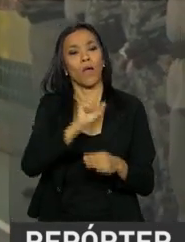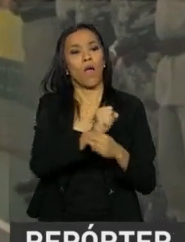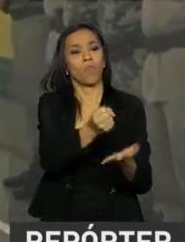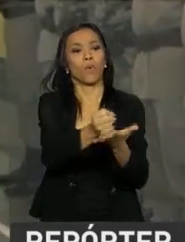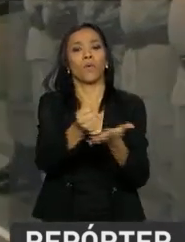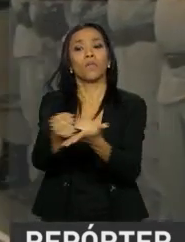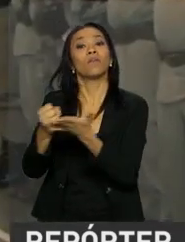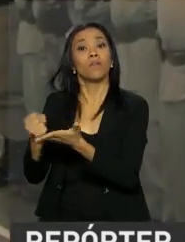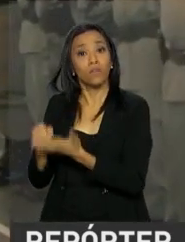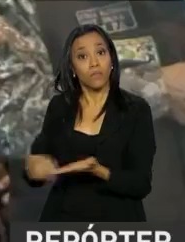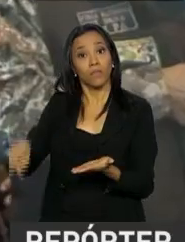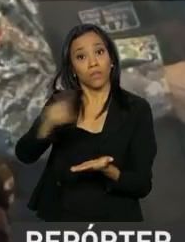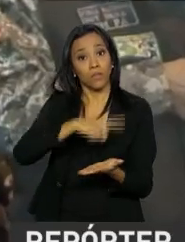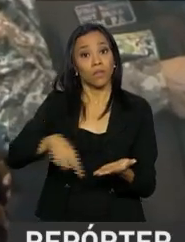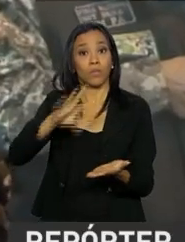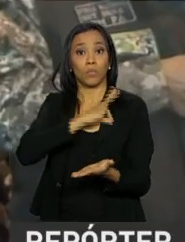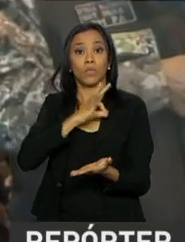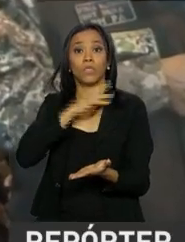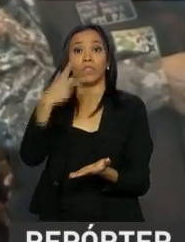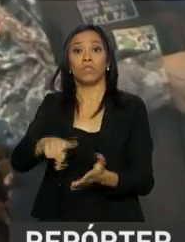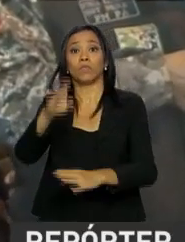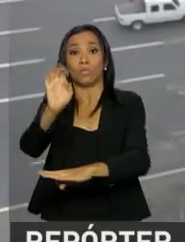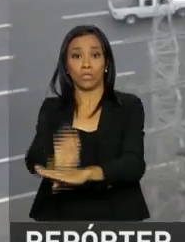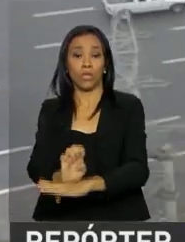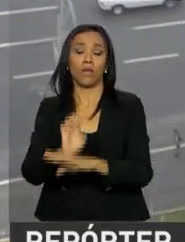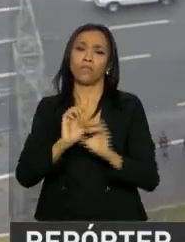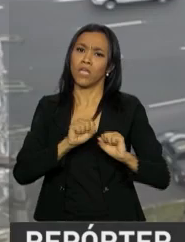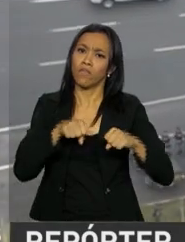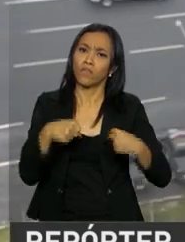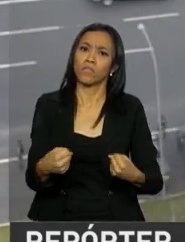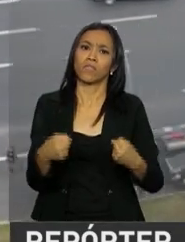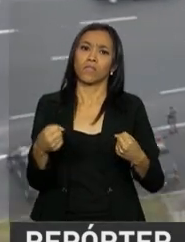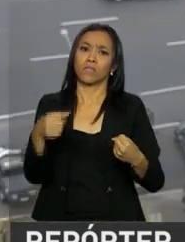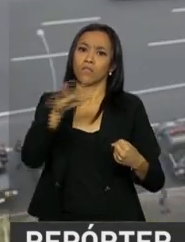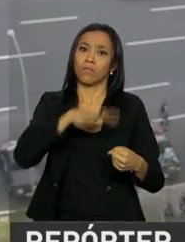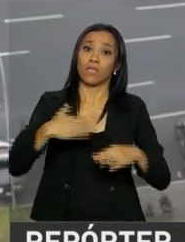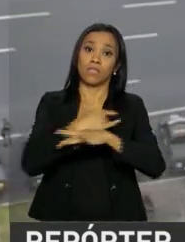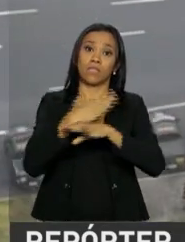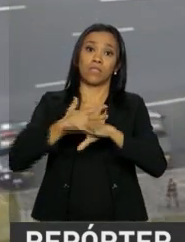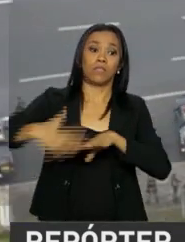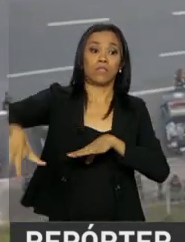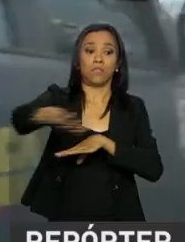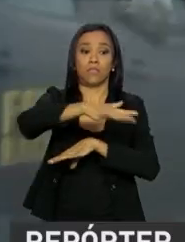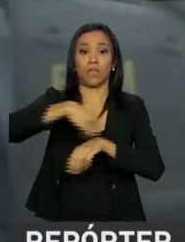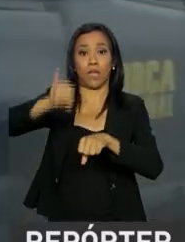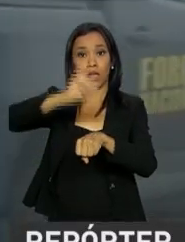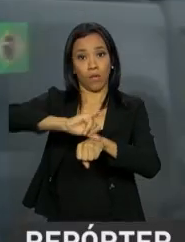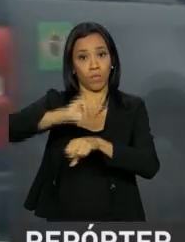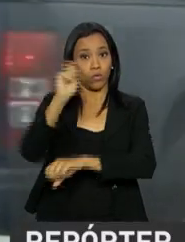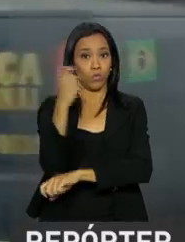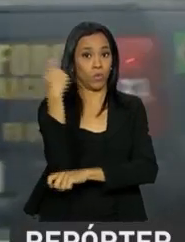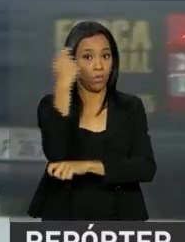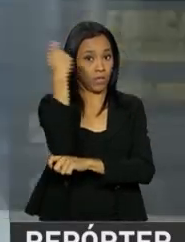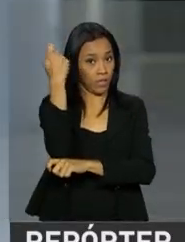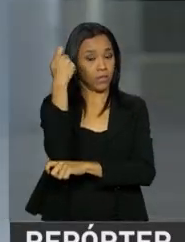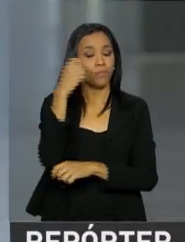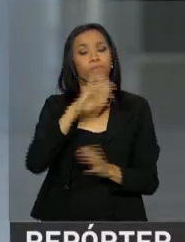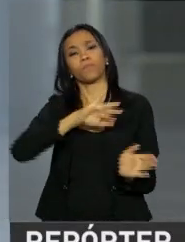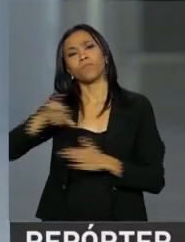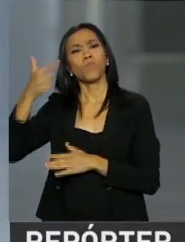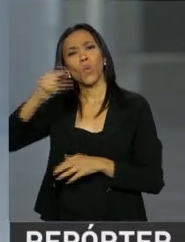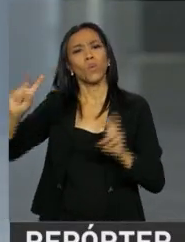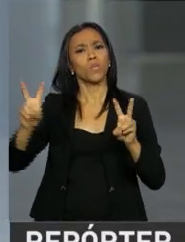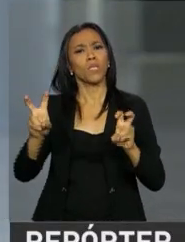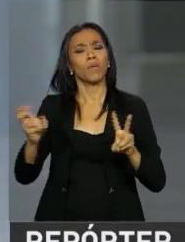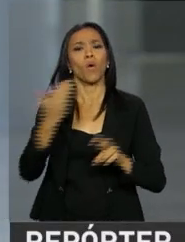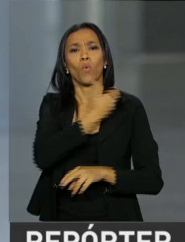aos órgãos de segurança pública e reforçando o policiamento na região metropolitana de Porto Alegre. E, Leandro, mudando de assunto, o